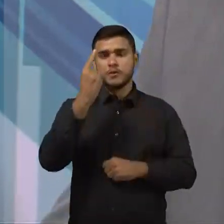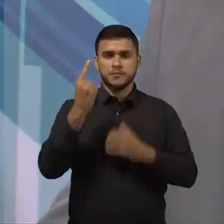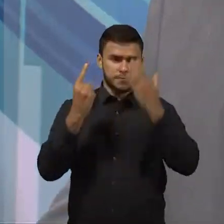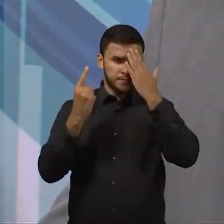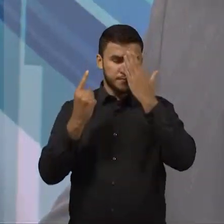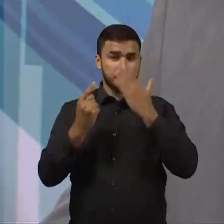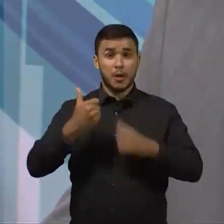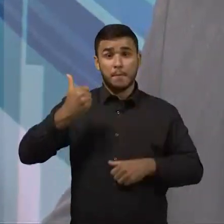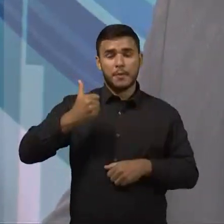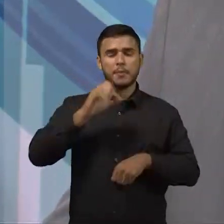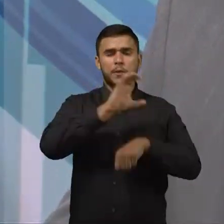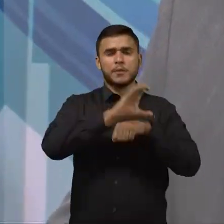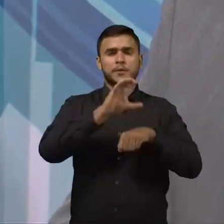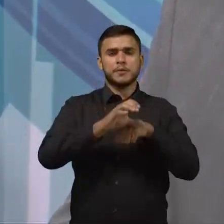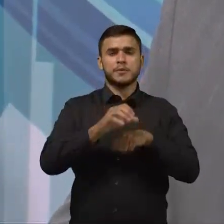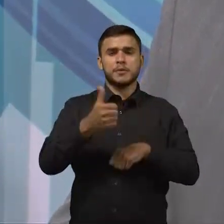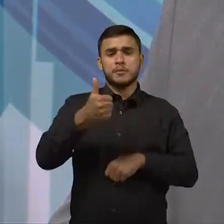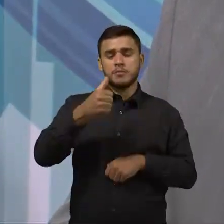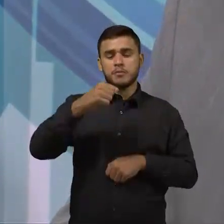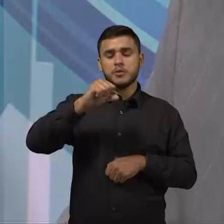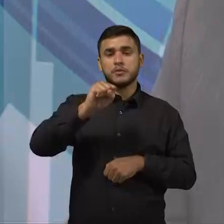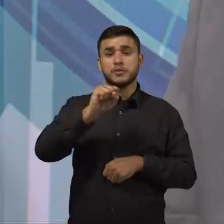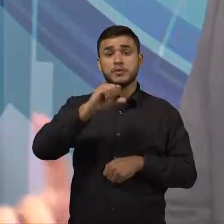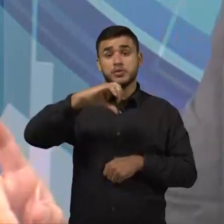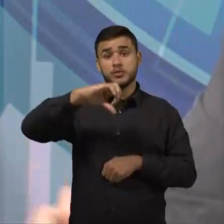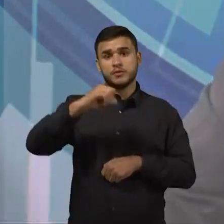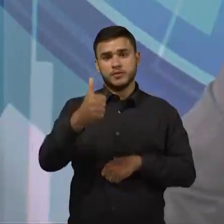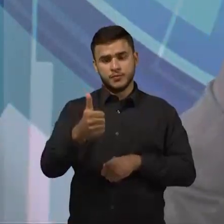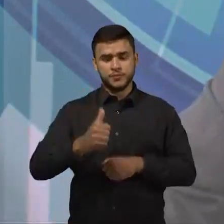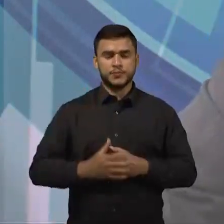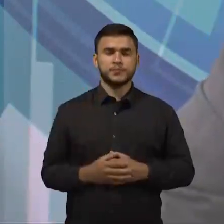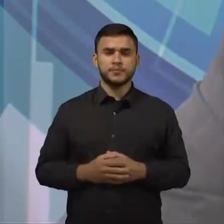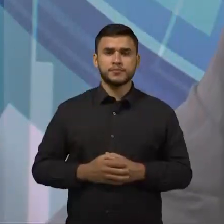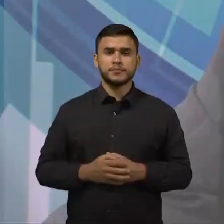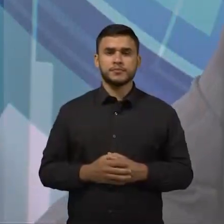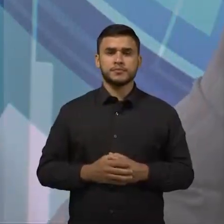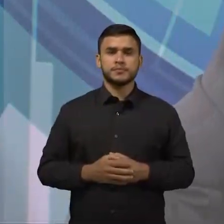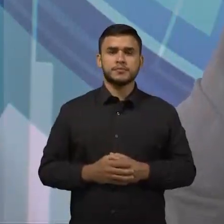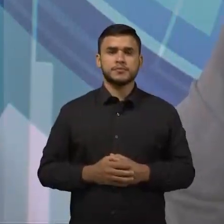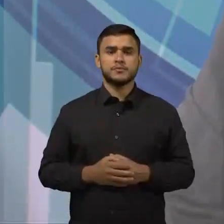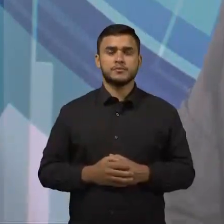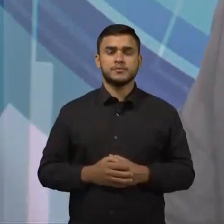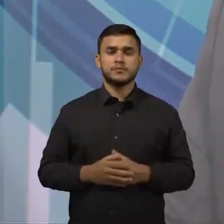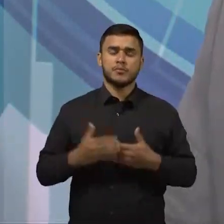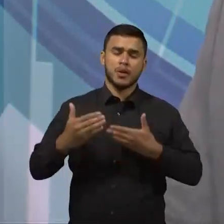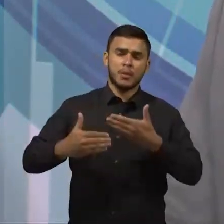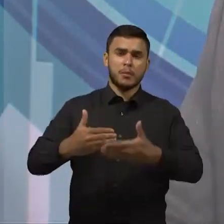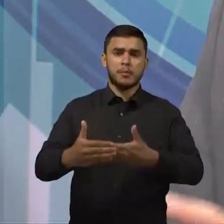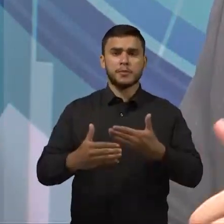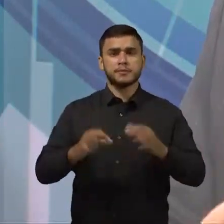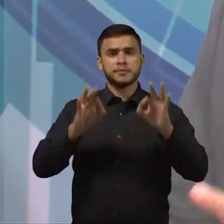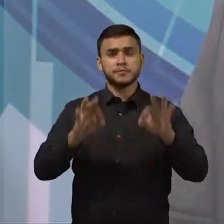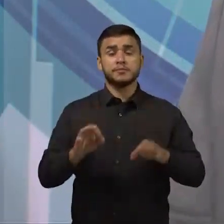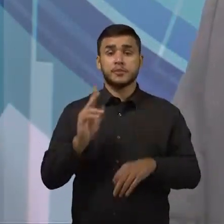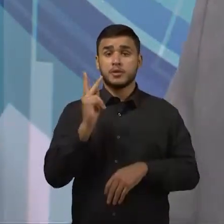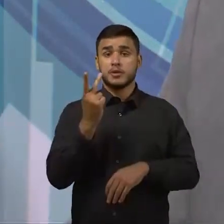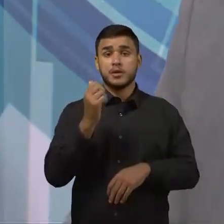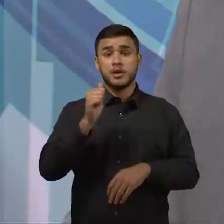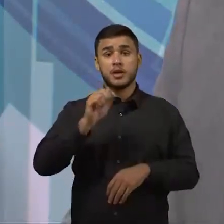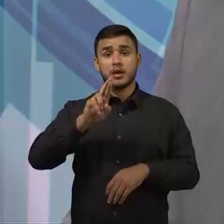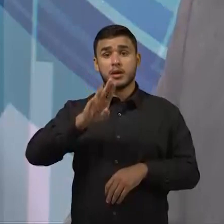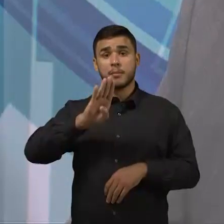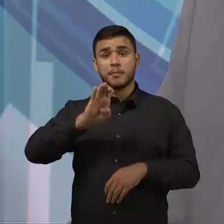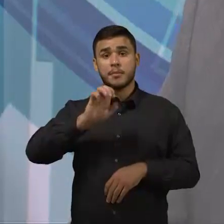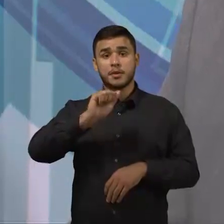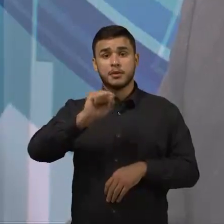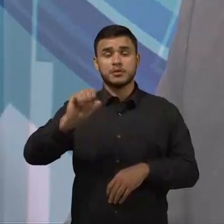primeira Constituição Republicana de 1891, e aqui desenvolveu-se a doutrina brasileira do habeas corpus, um momento de